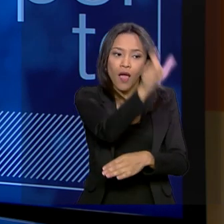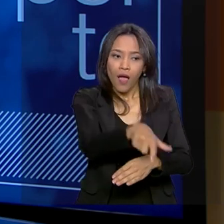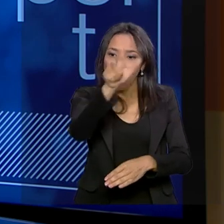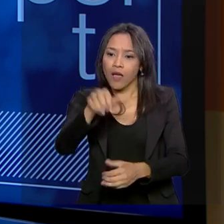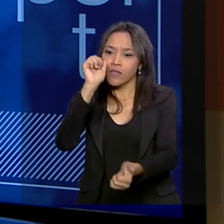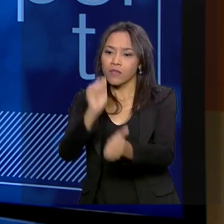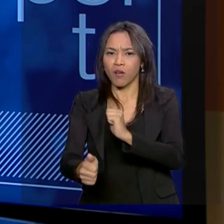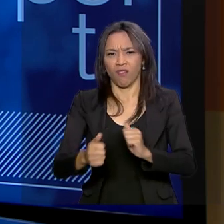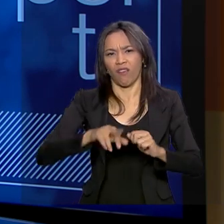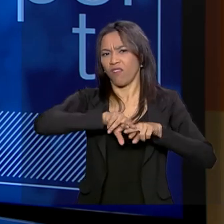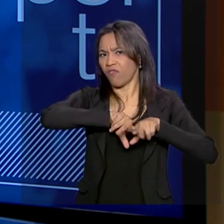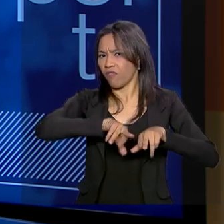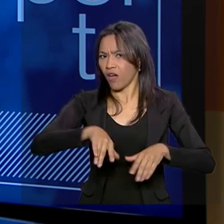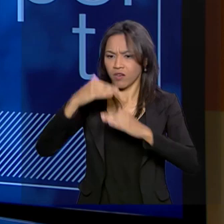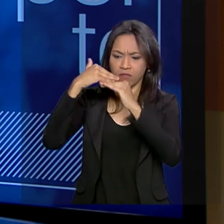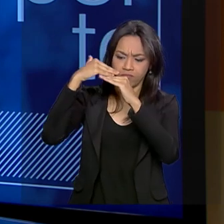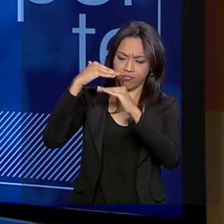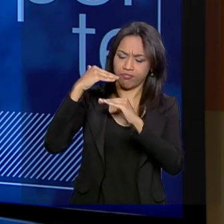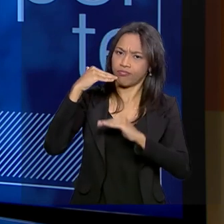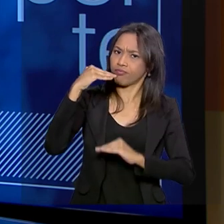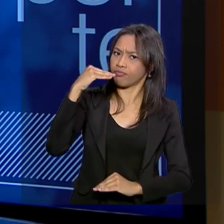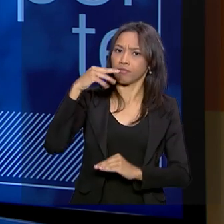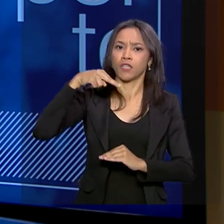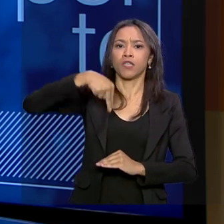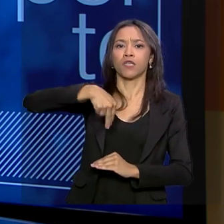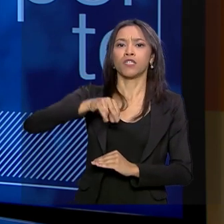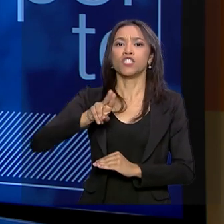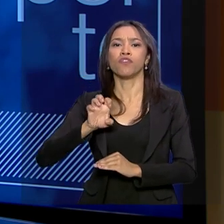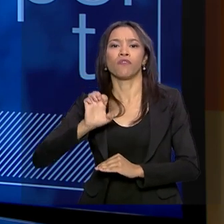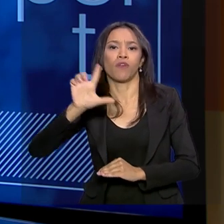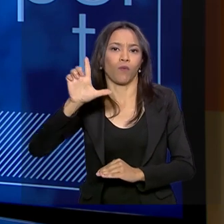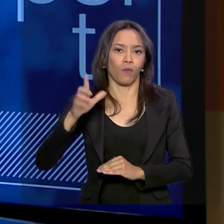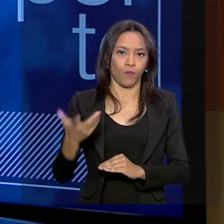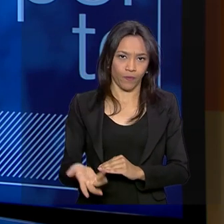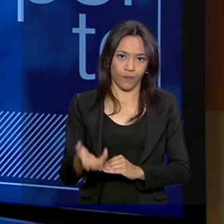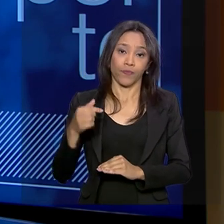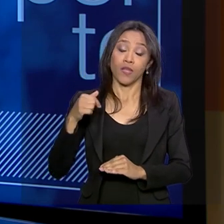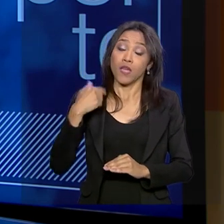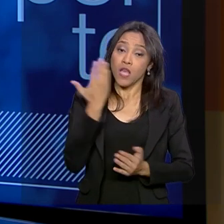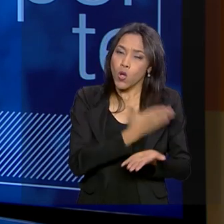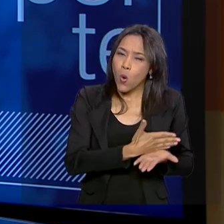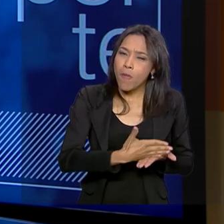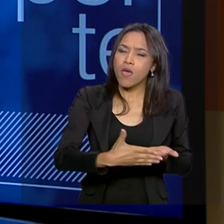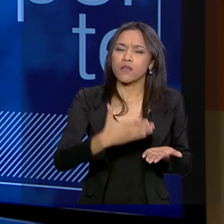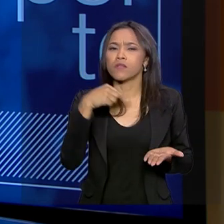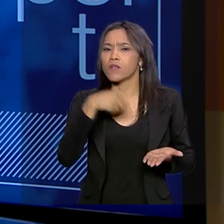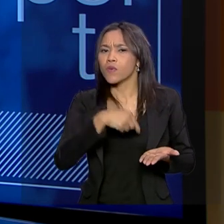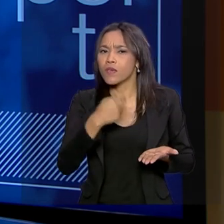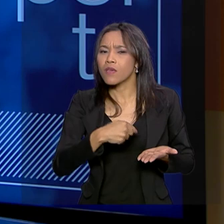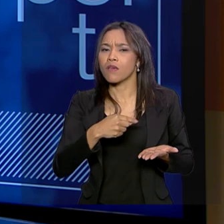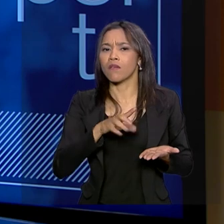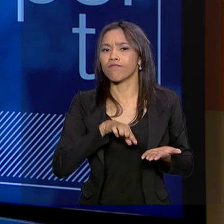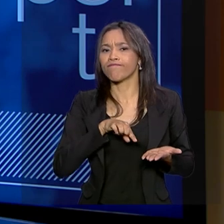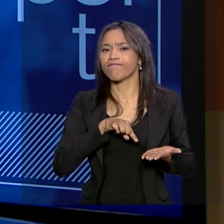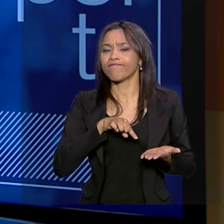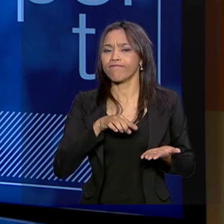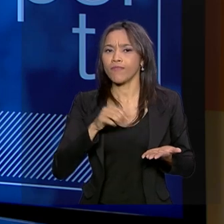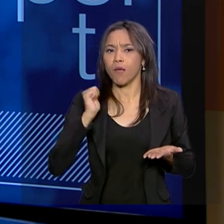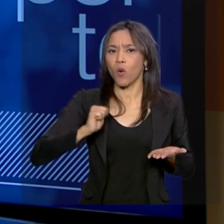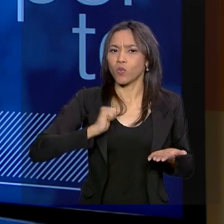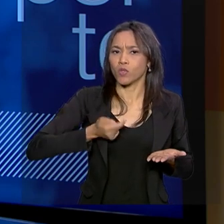os níveis, né? O Bolsa Atleta, ele só não atende o atleta de alto rendimento, ele começa a bolsa